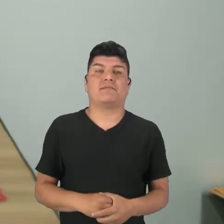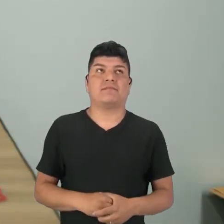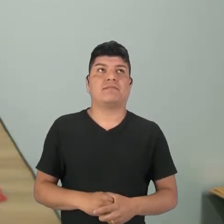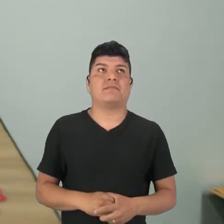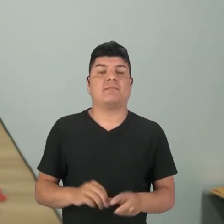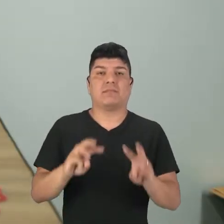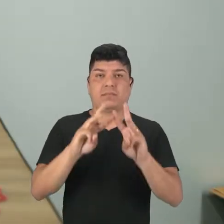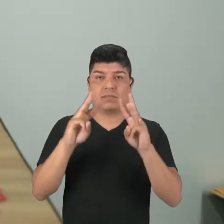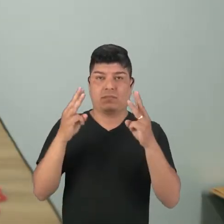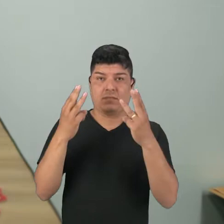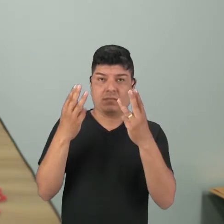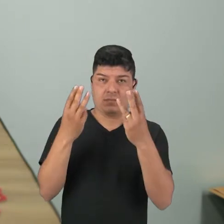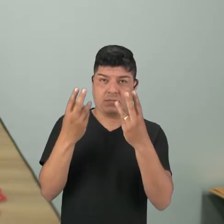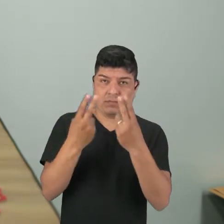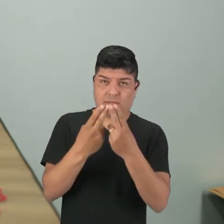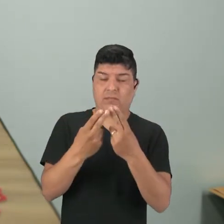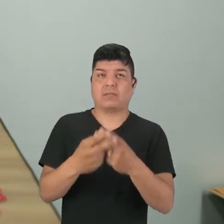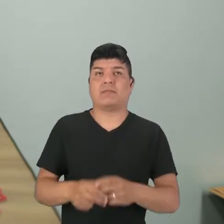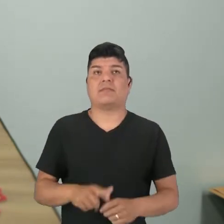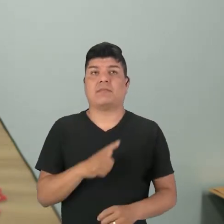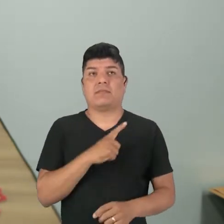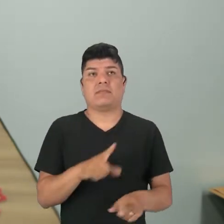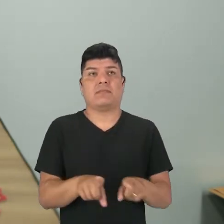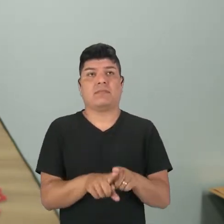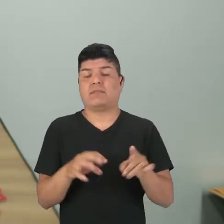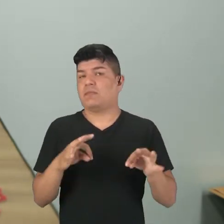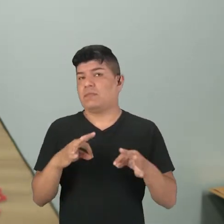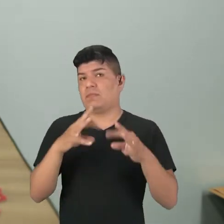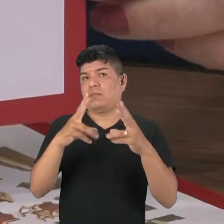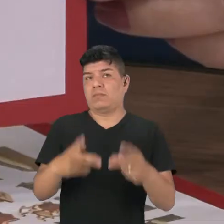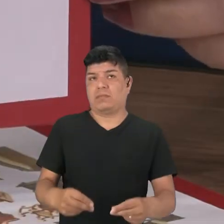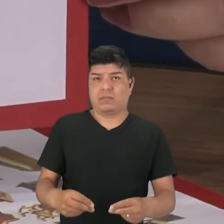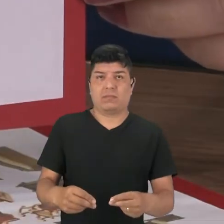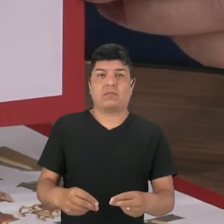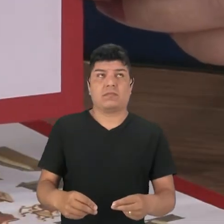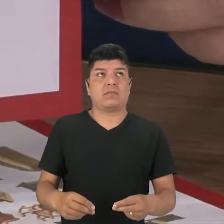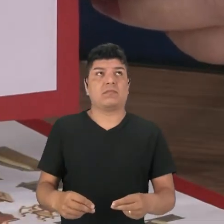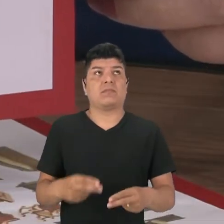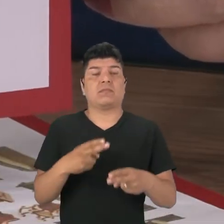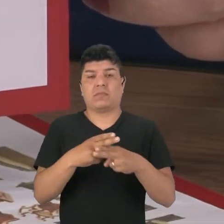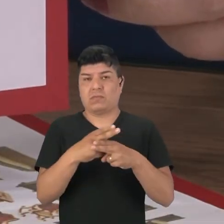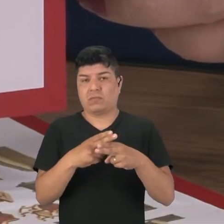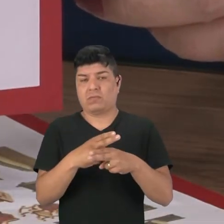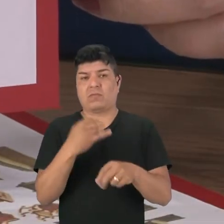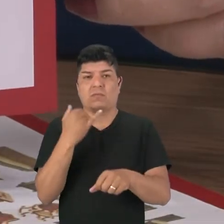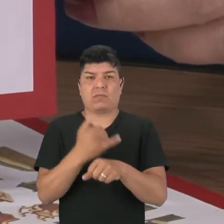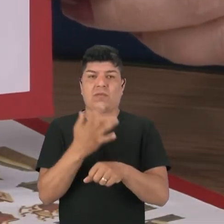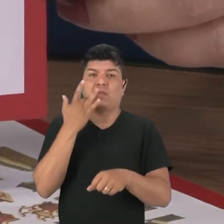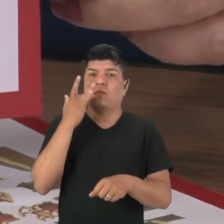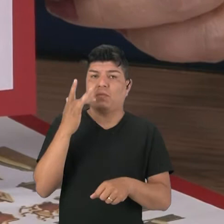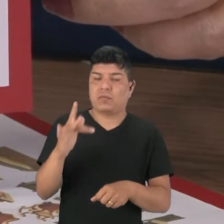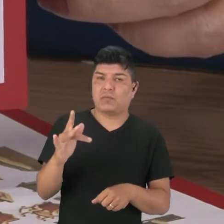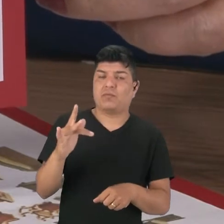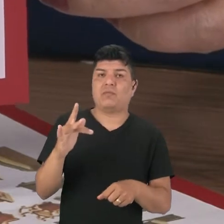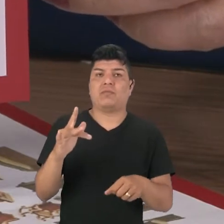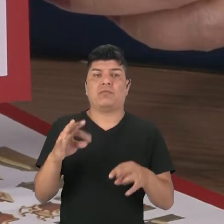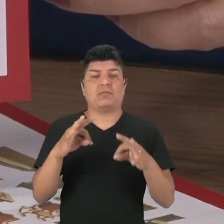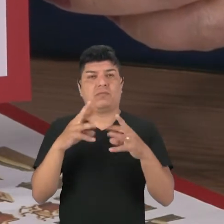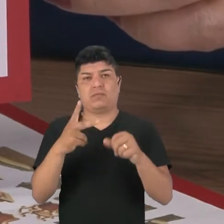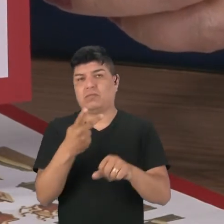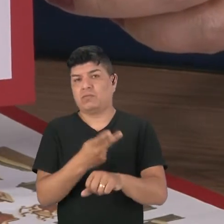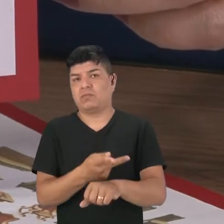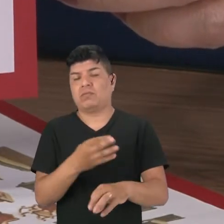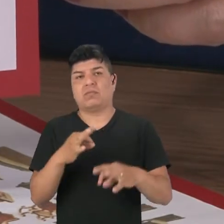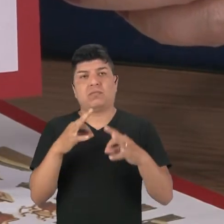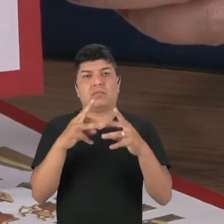matéria. Nós temos aqui, olha só, todos os instrumentos de metal, ferro, ouro, né, todos